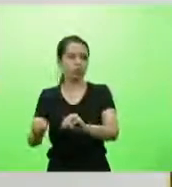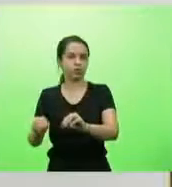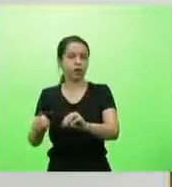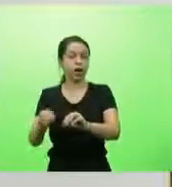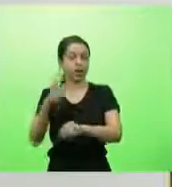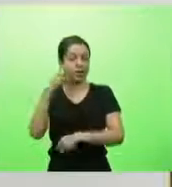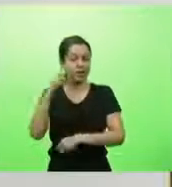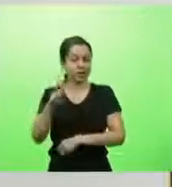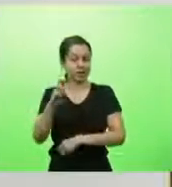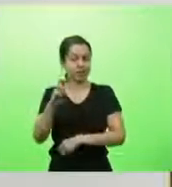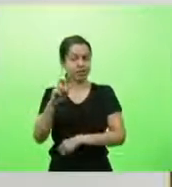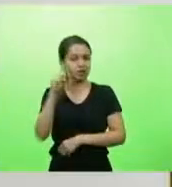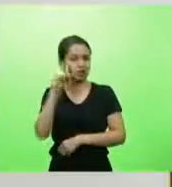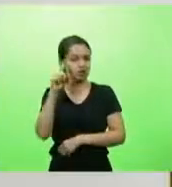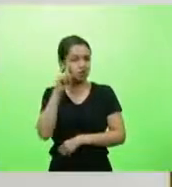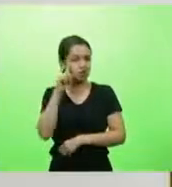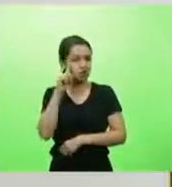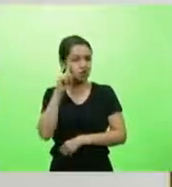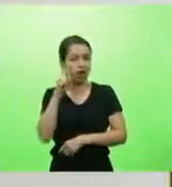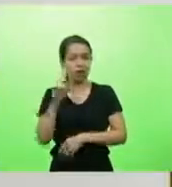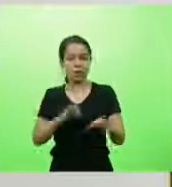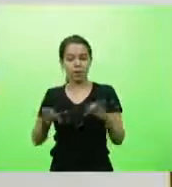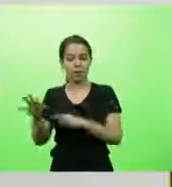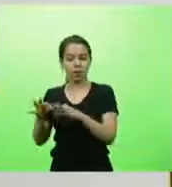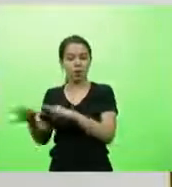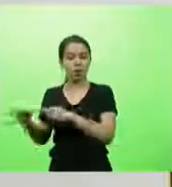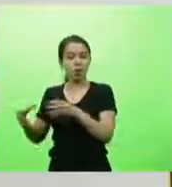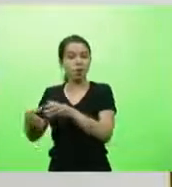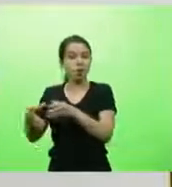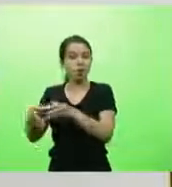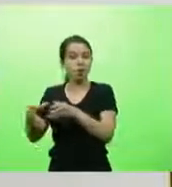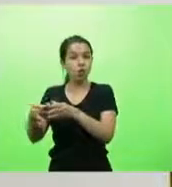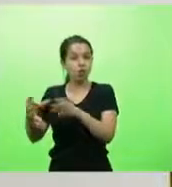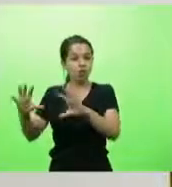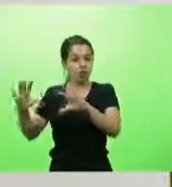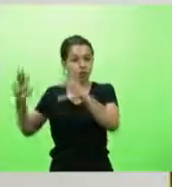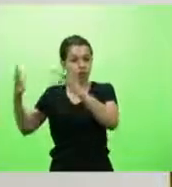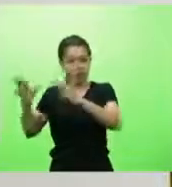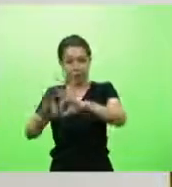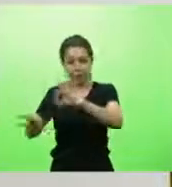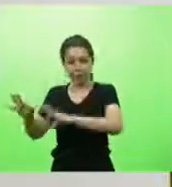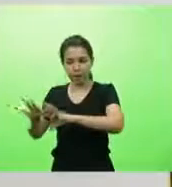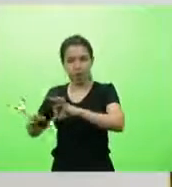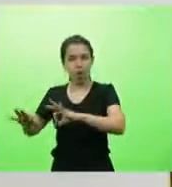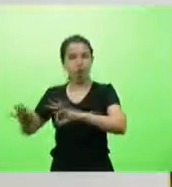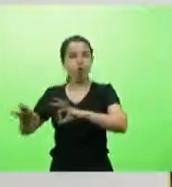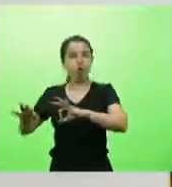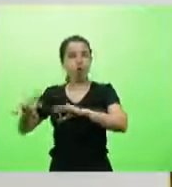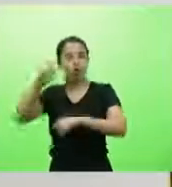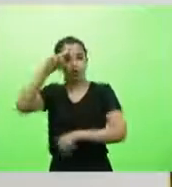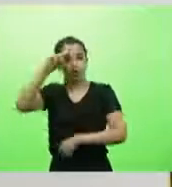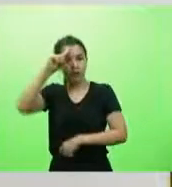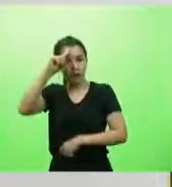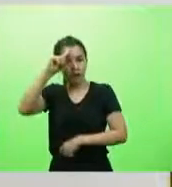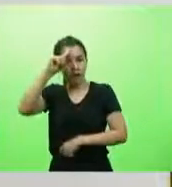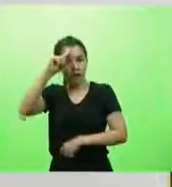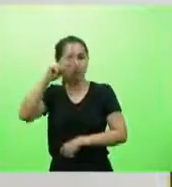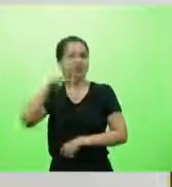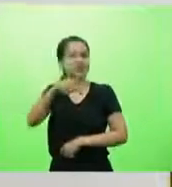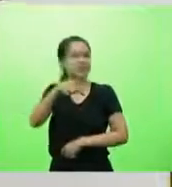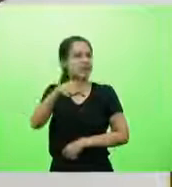que o Centro Eventos, lá de Chapecó, deputado Nazareno, ficasse um hospital de campanha. Tem lá 70 e poucos leitos